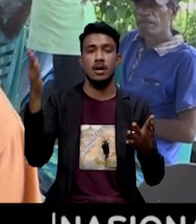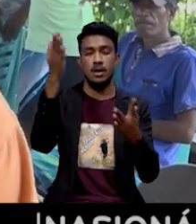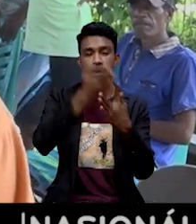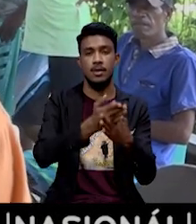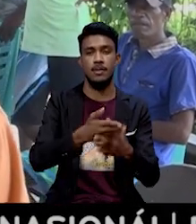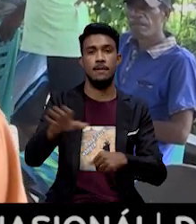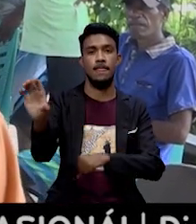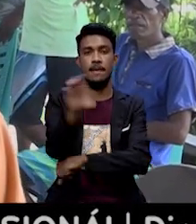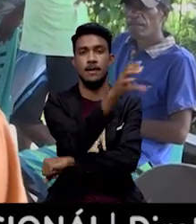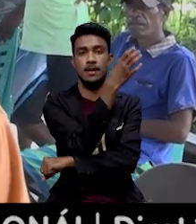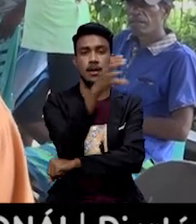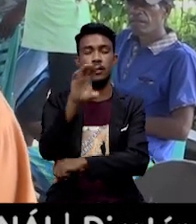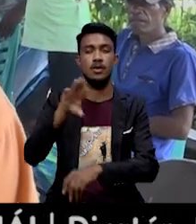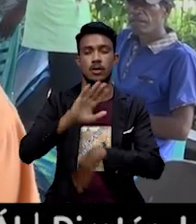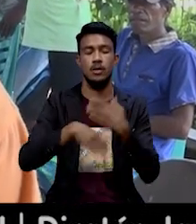Buka,